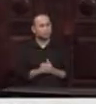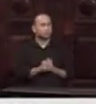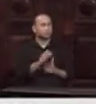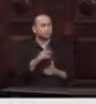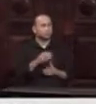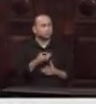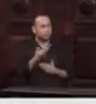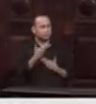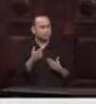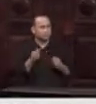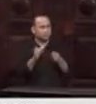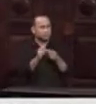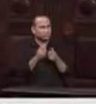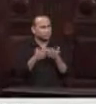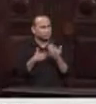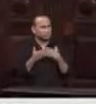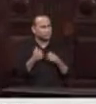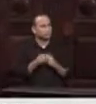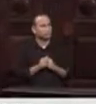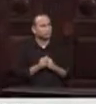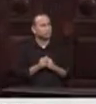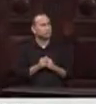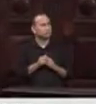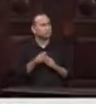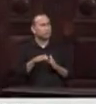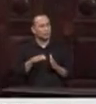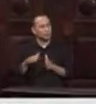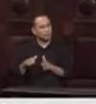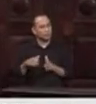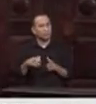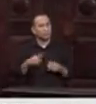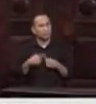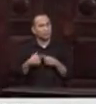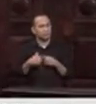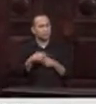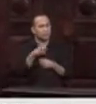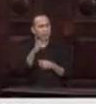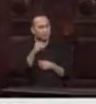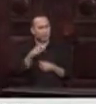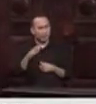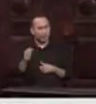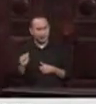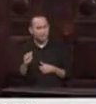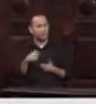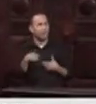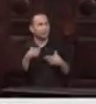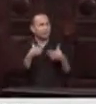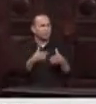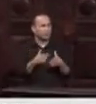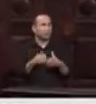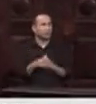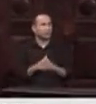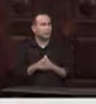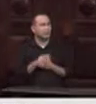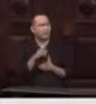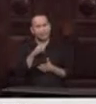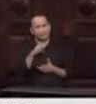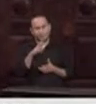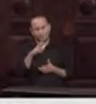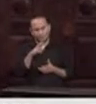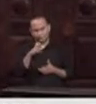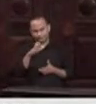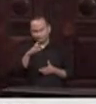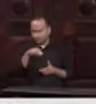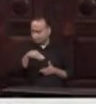benfeitorias que fizeram. Por outro lado, o município de Barra do Piraí, onde se situa Vargem Alegre. É